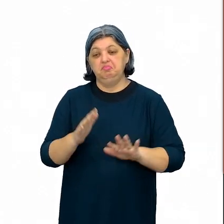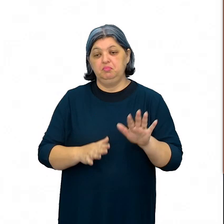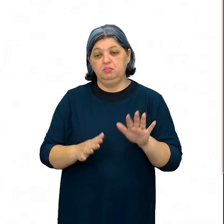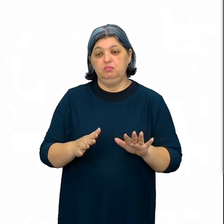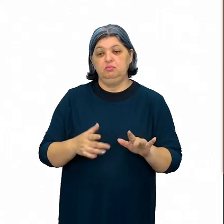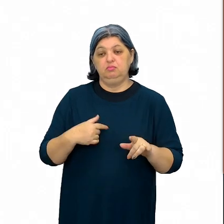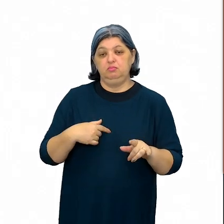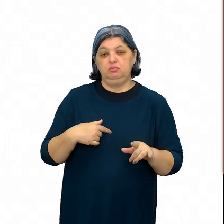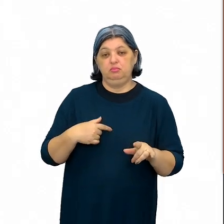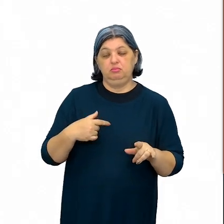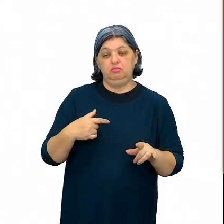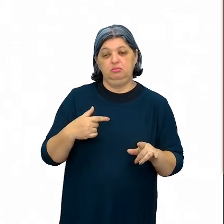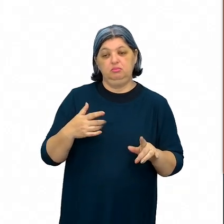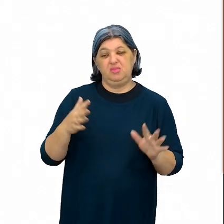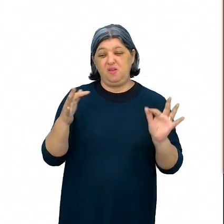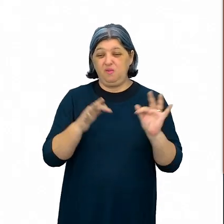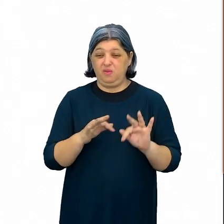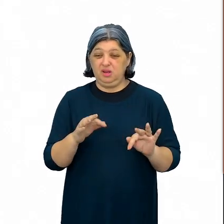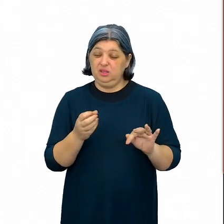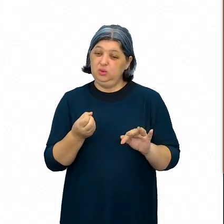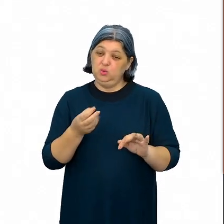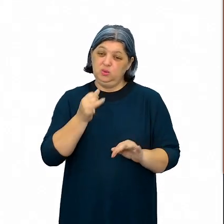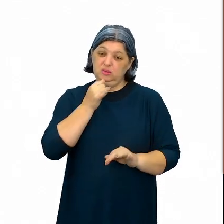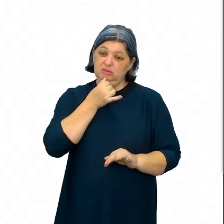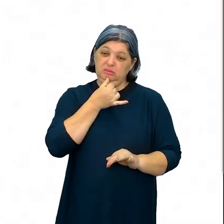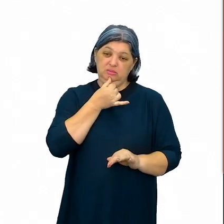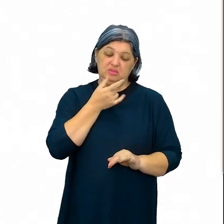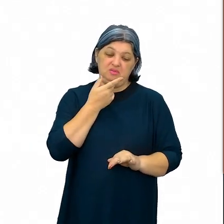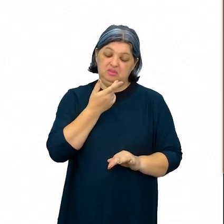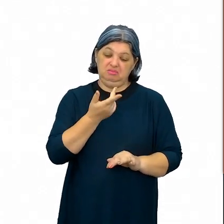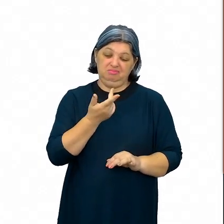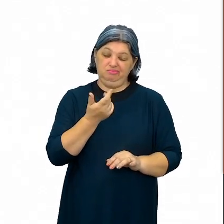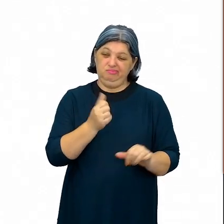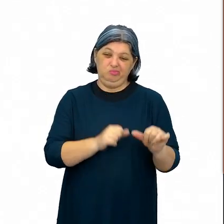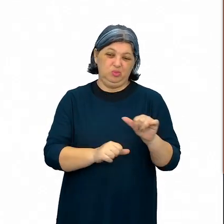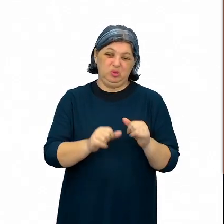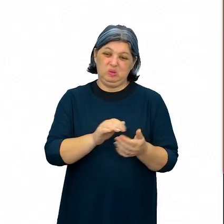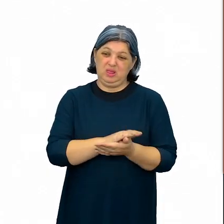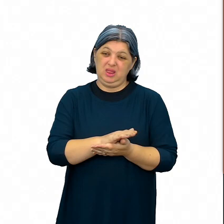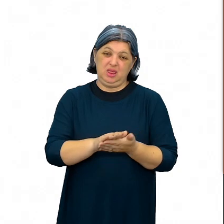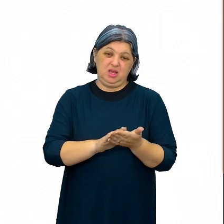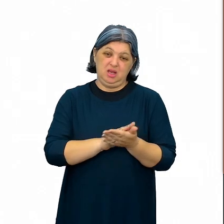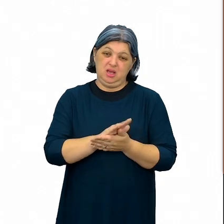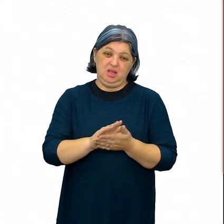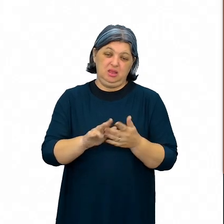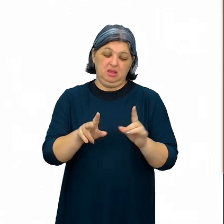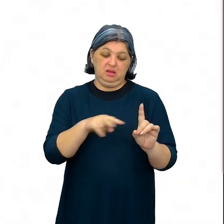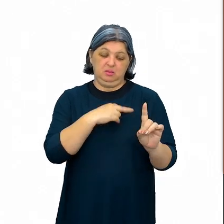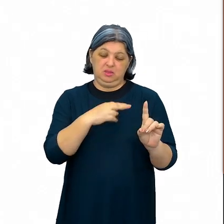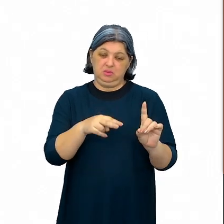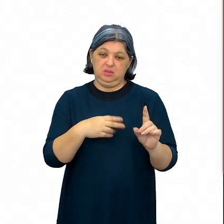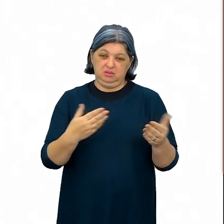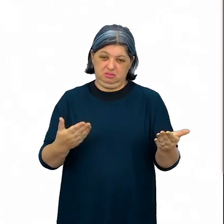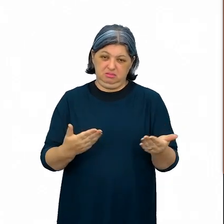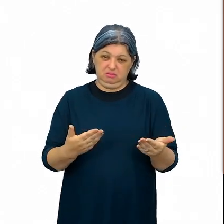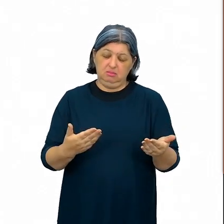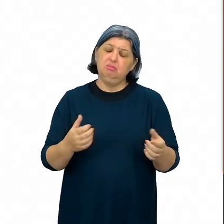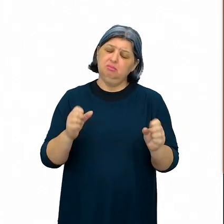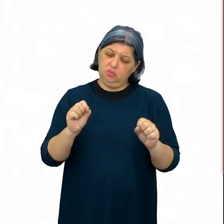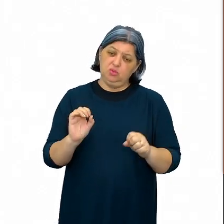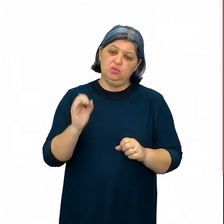olha Marco feliz ou infelizmente não mudou em nada minha perspectiva em relação a isso pode acontecer pode